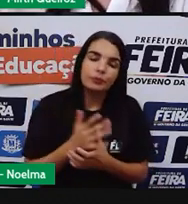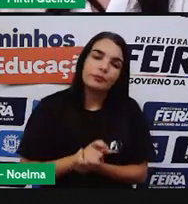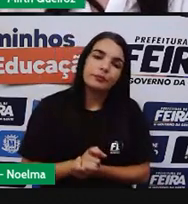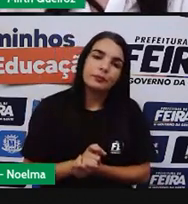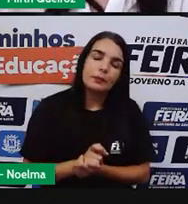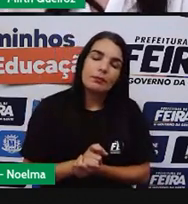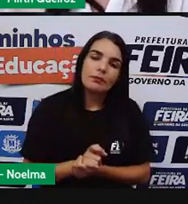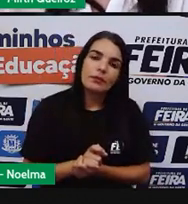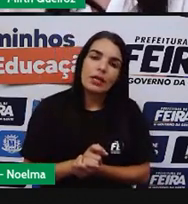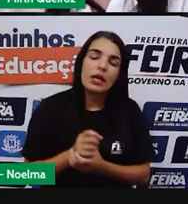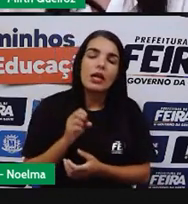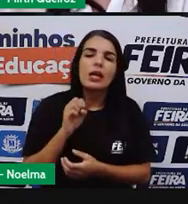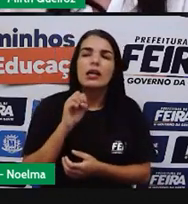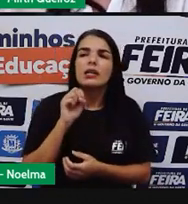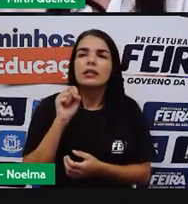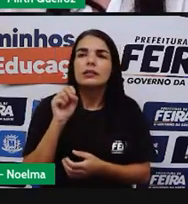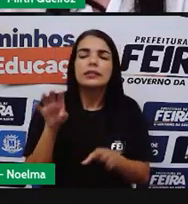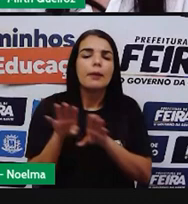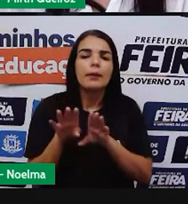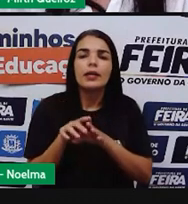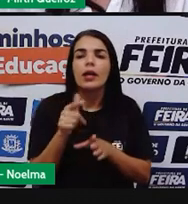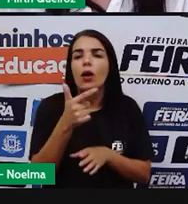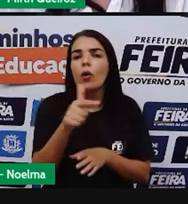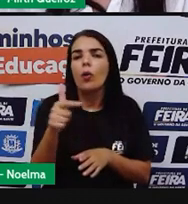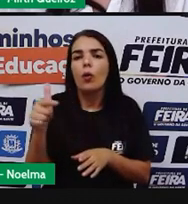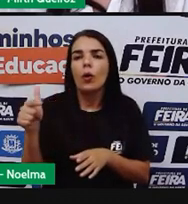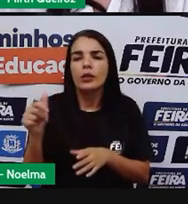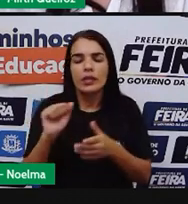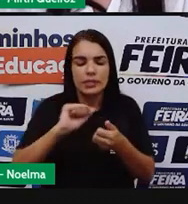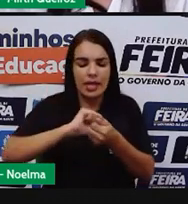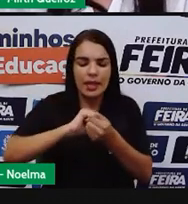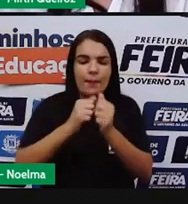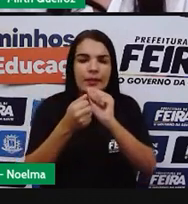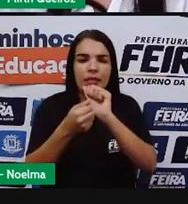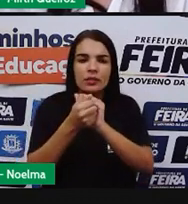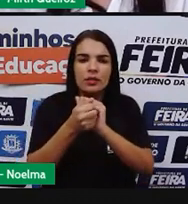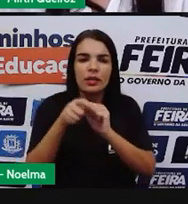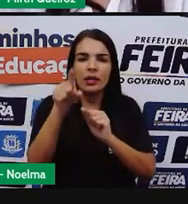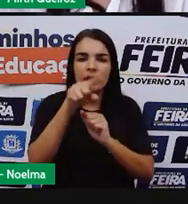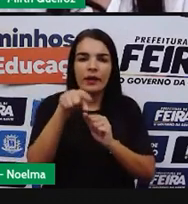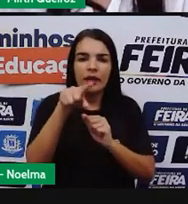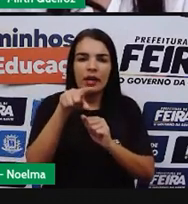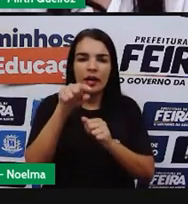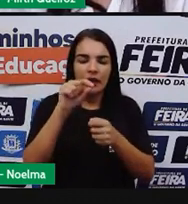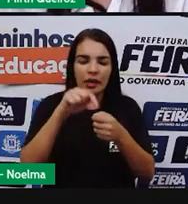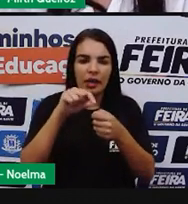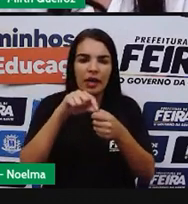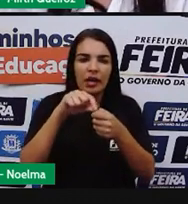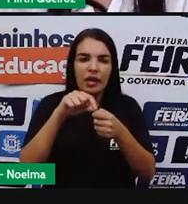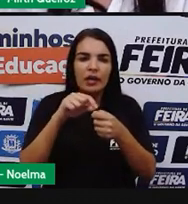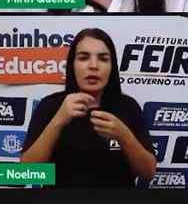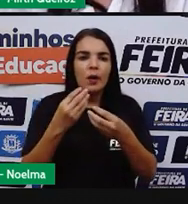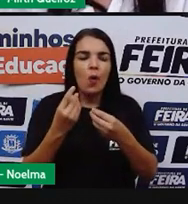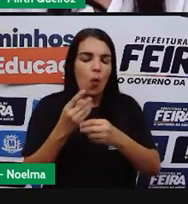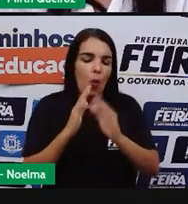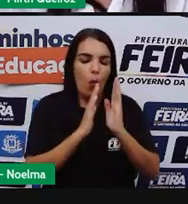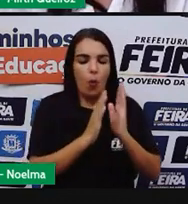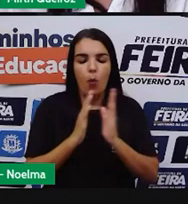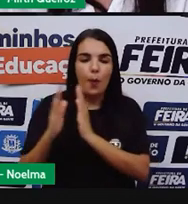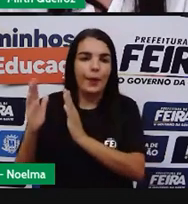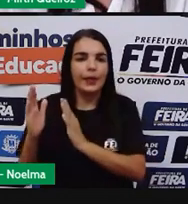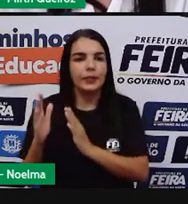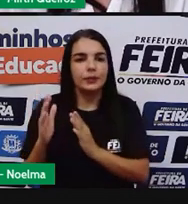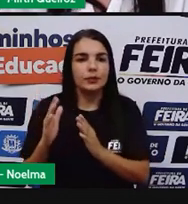Que outras adaptações aí vocês também passaram, né? Durante esse processo, durante esse período. Por